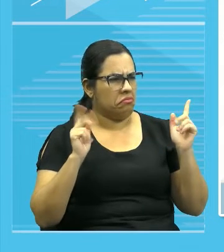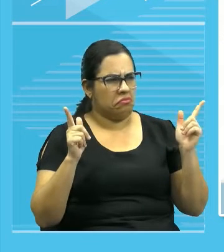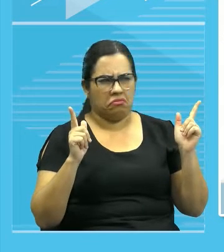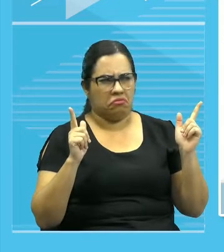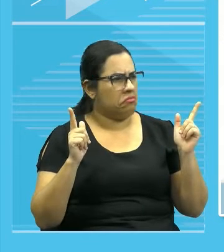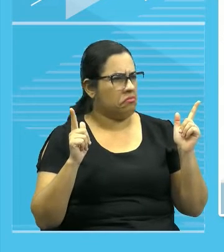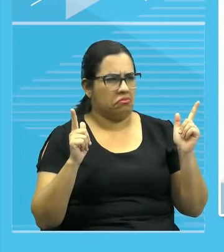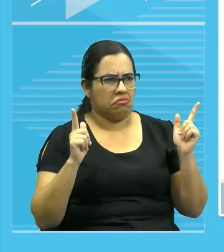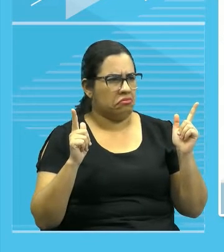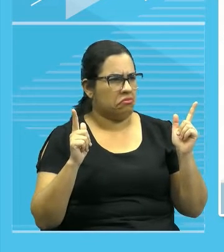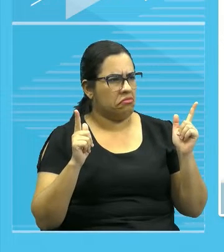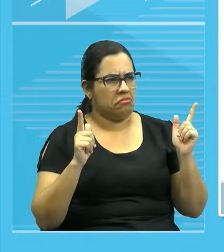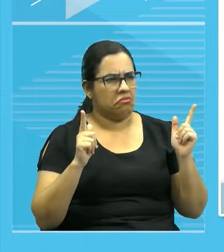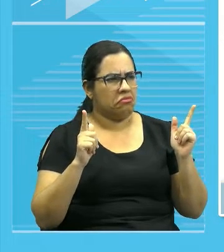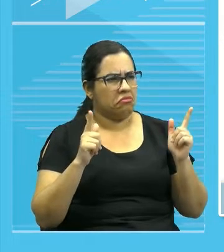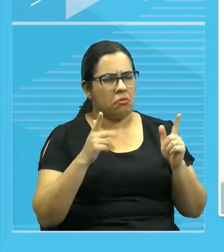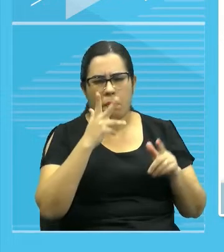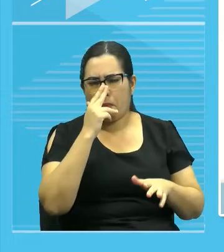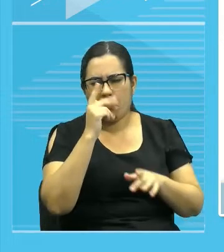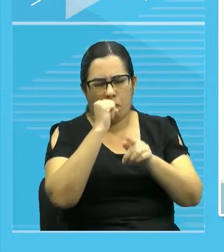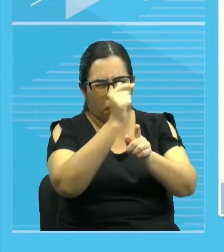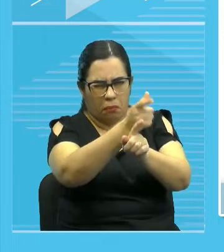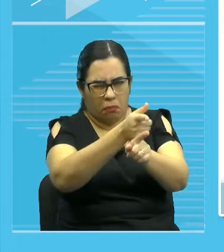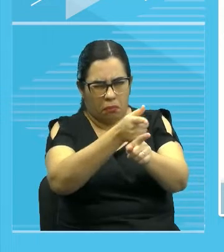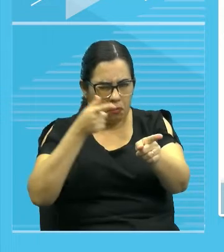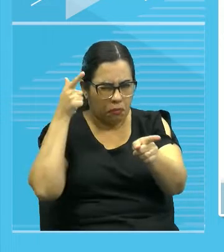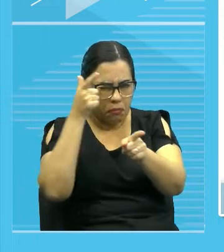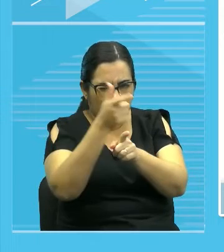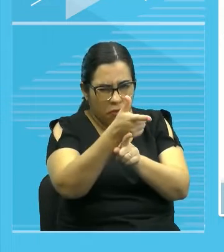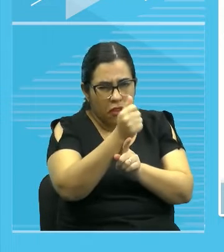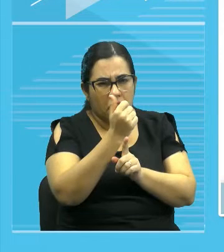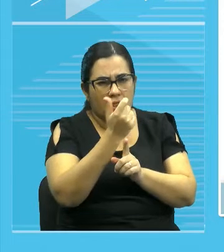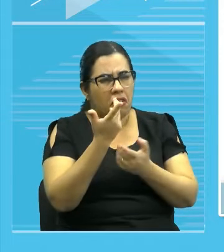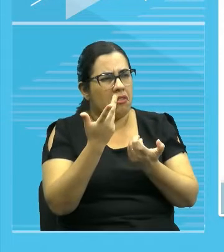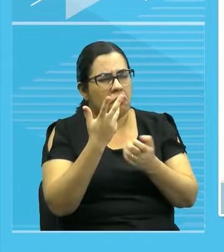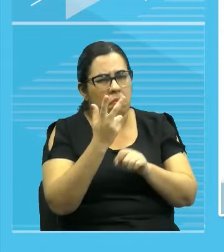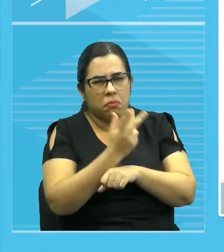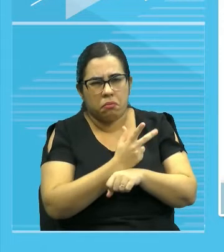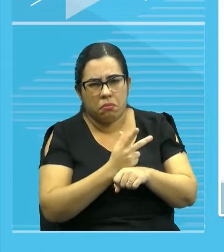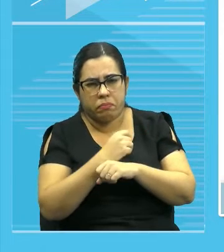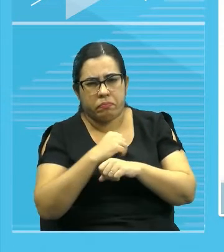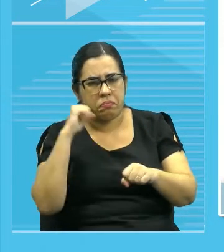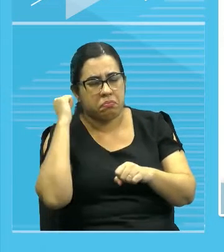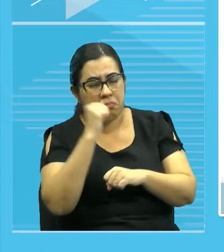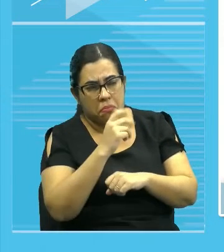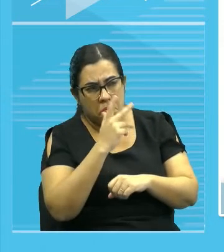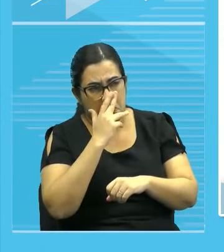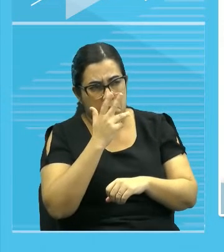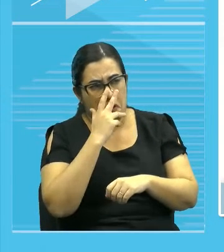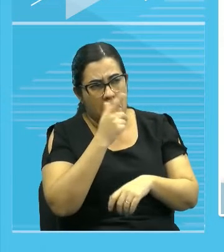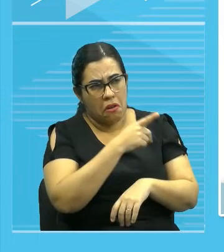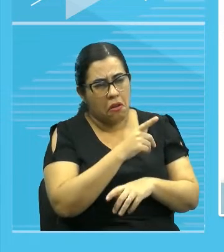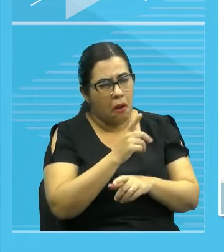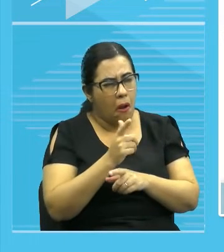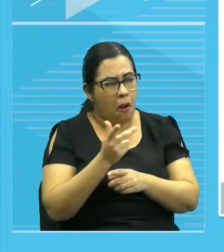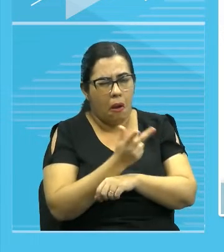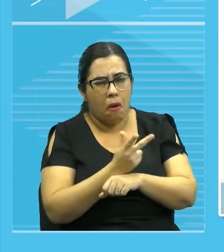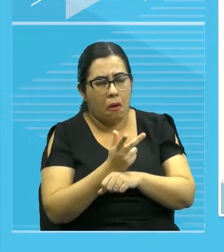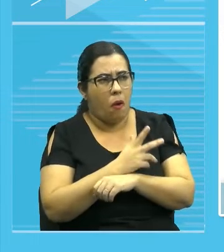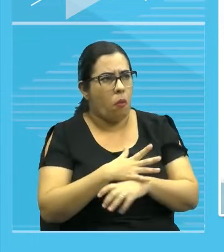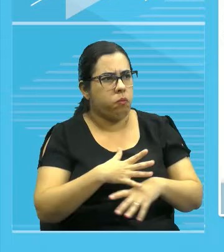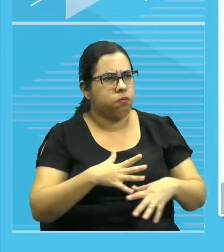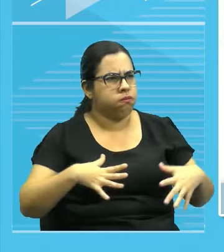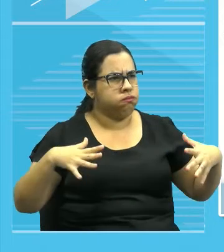roupa sei lá não sei de Caçador de quem vai um Safari não é grandão